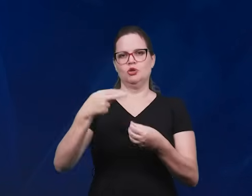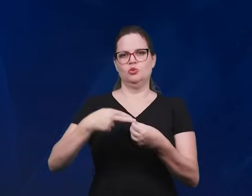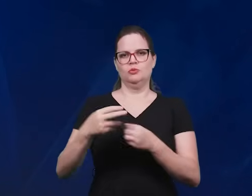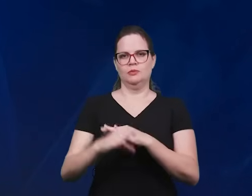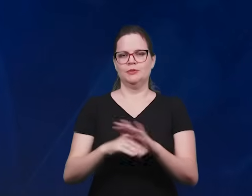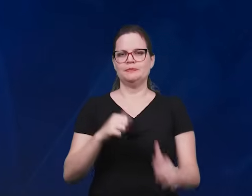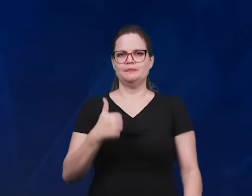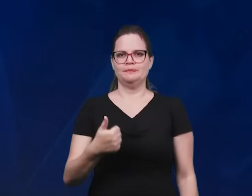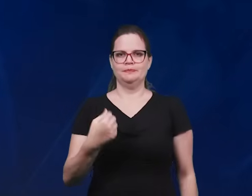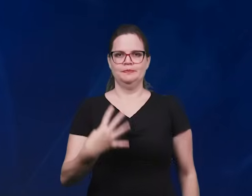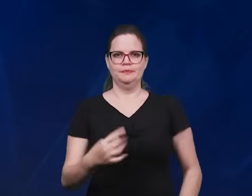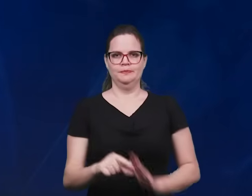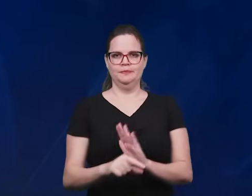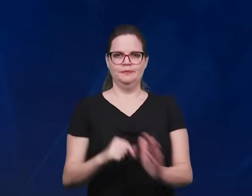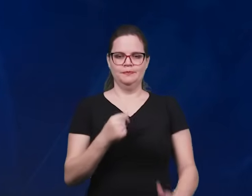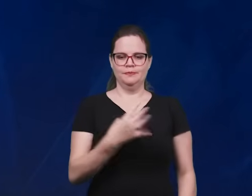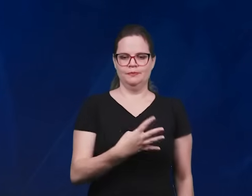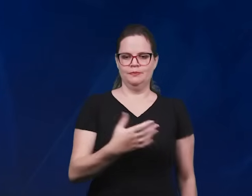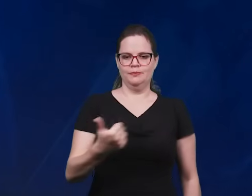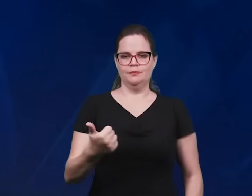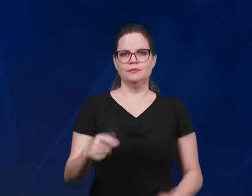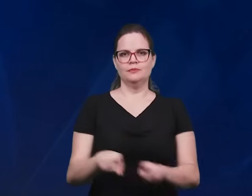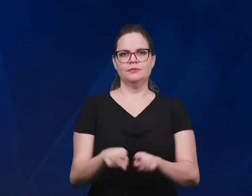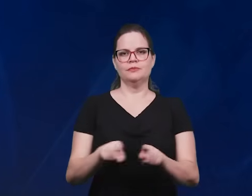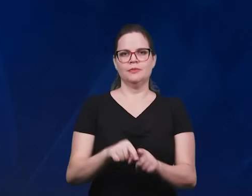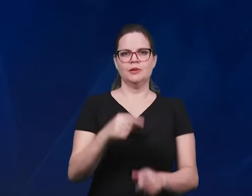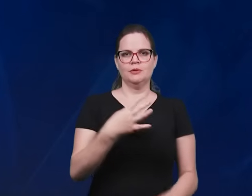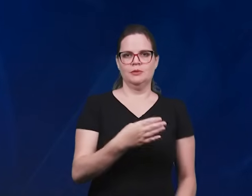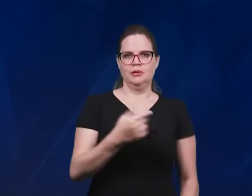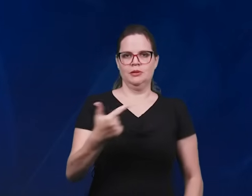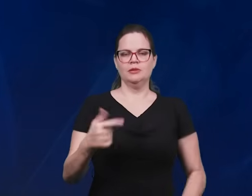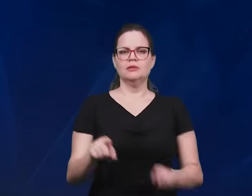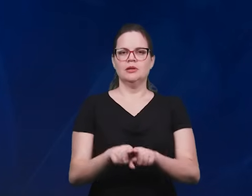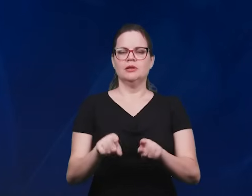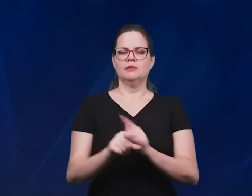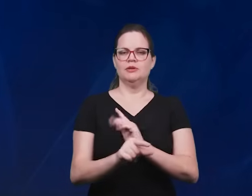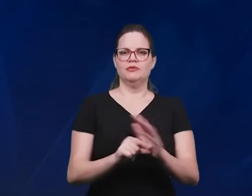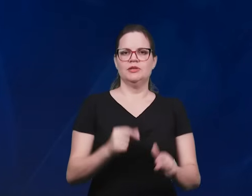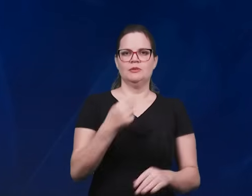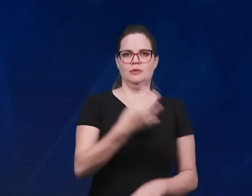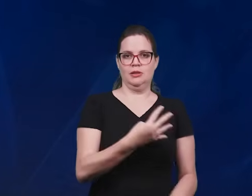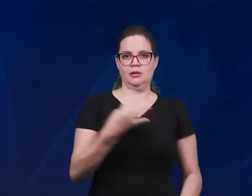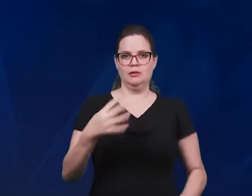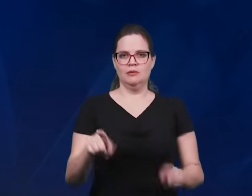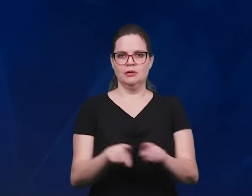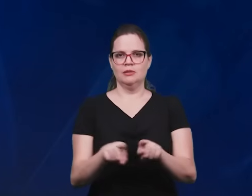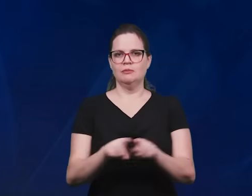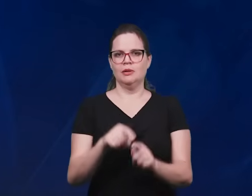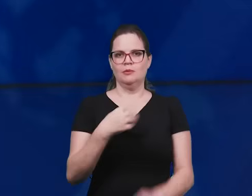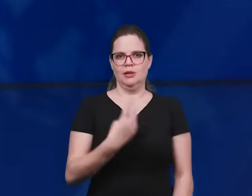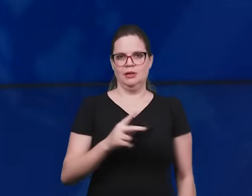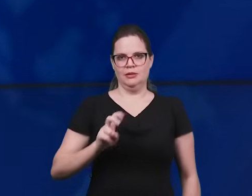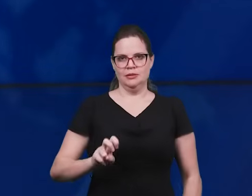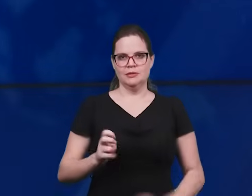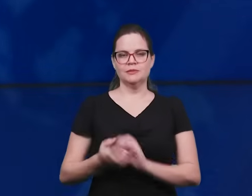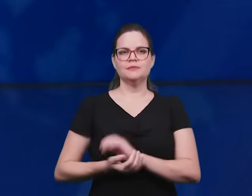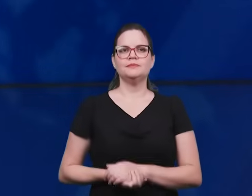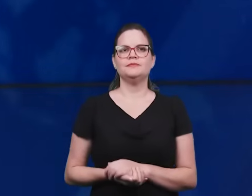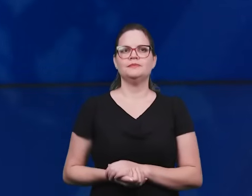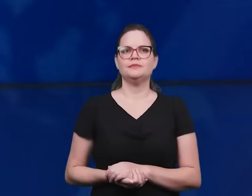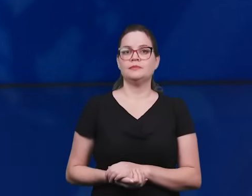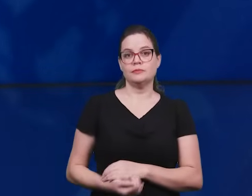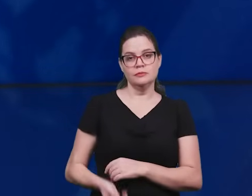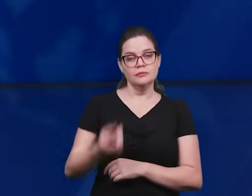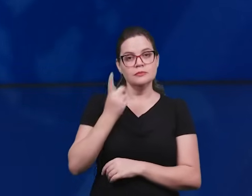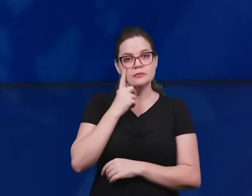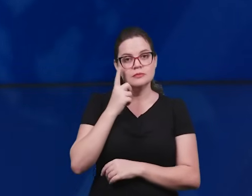capítulo 14, verso 41 a 42 e depois versos 44 a 45. Olha,